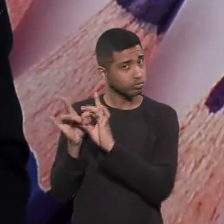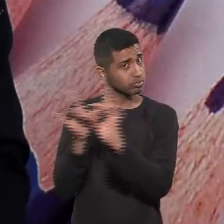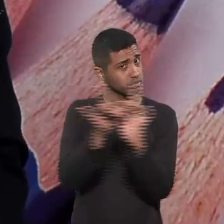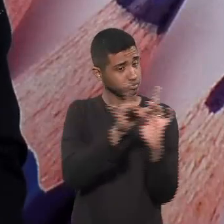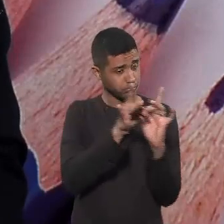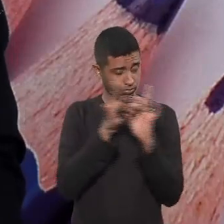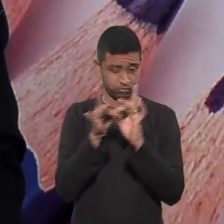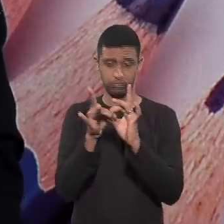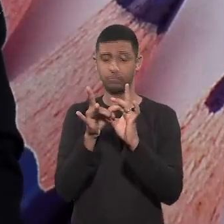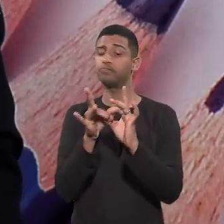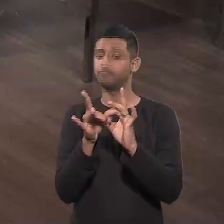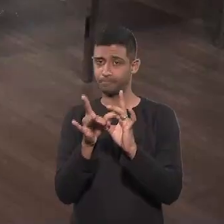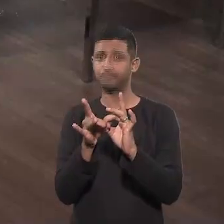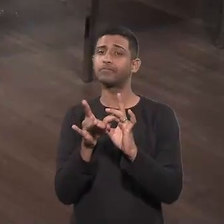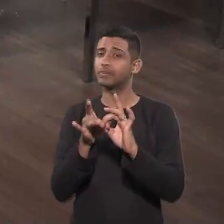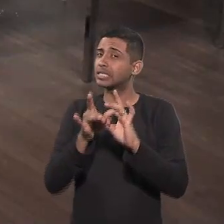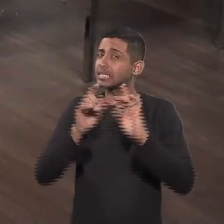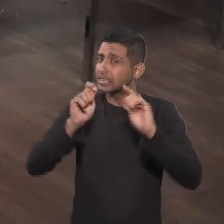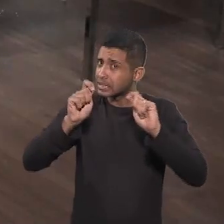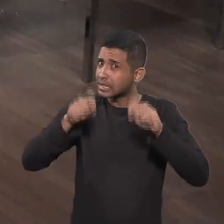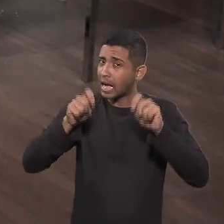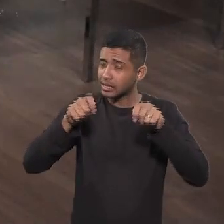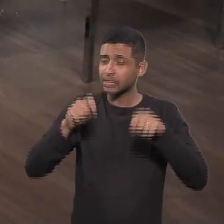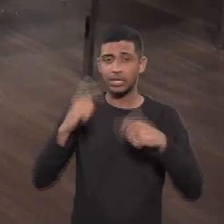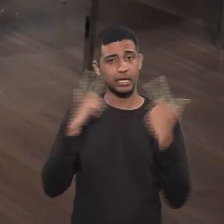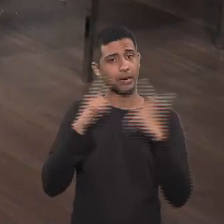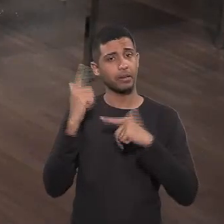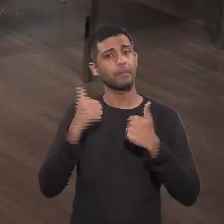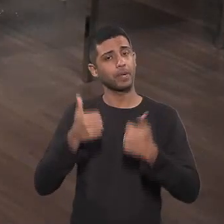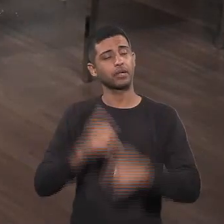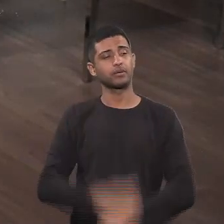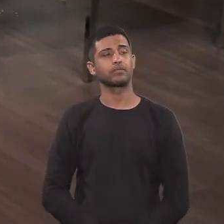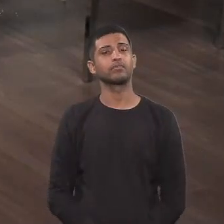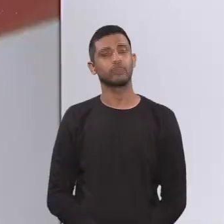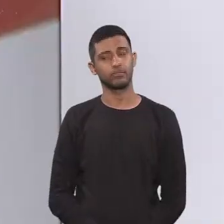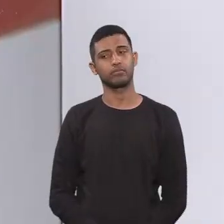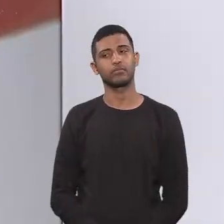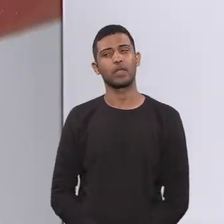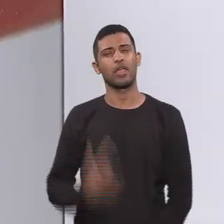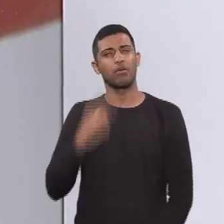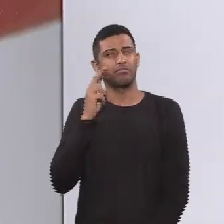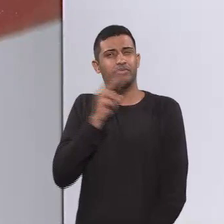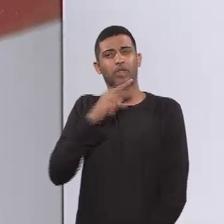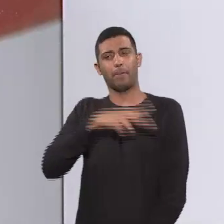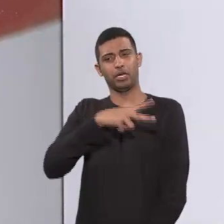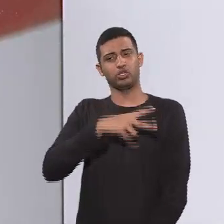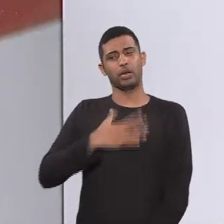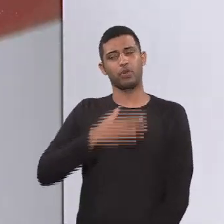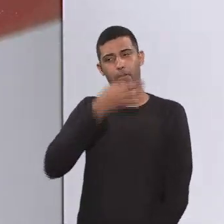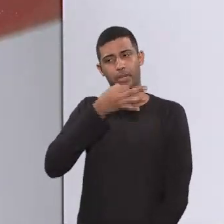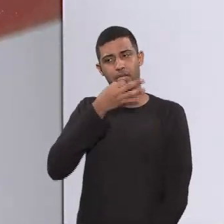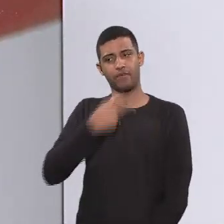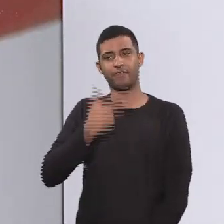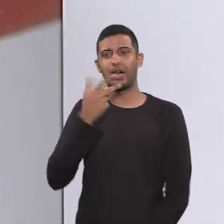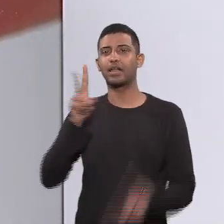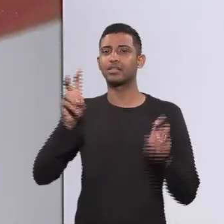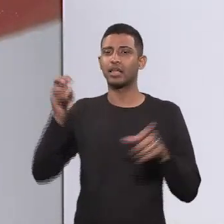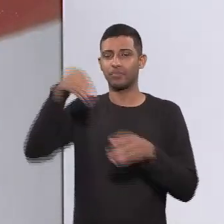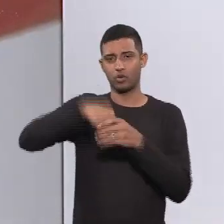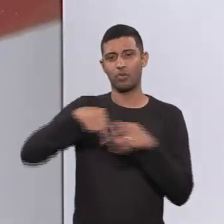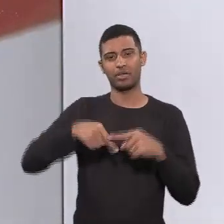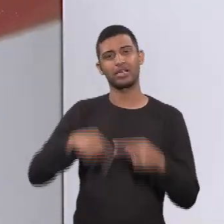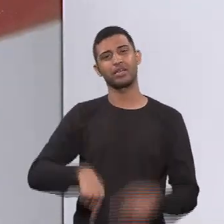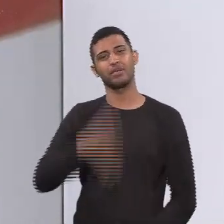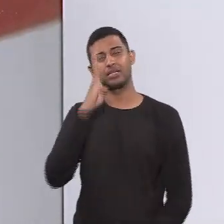eu acho que isso a gente pode... Eu tenho uma visão muito particular sobre esse fenômeno, que é o fenômeno da inclusão em